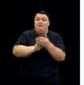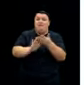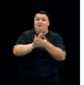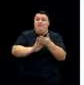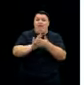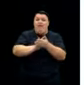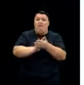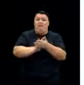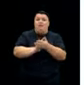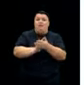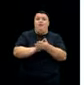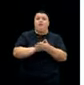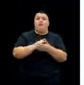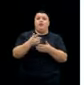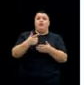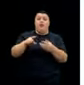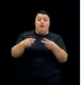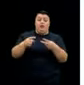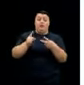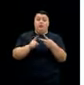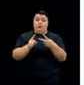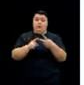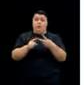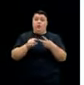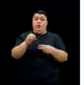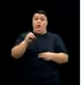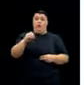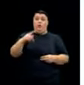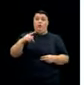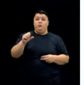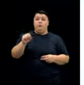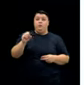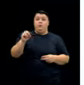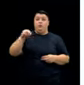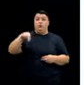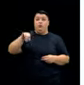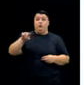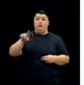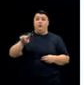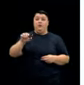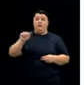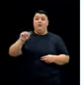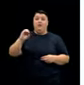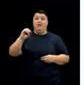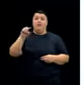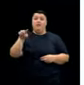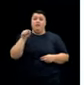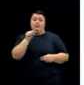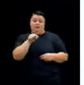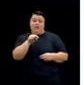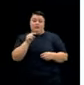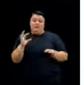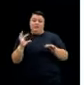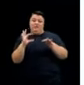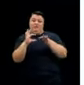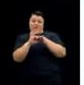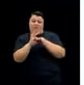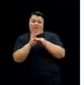Opsonização é a segunda forma. Nesse processo, os anticorpos eles se ligam aos